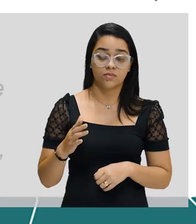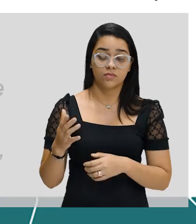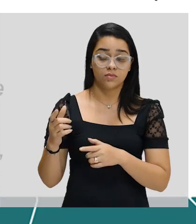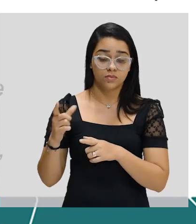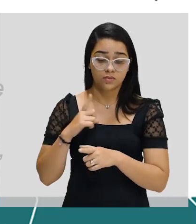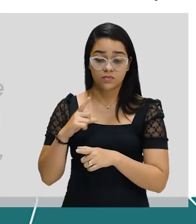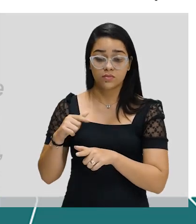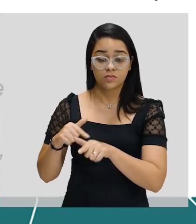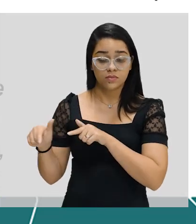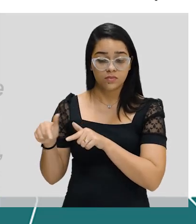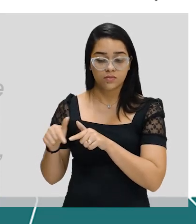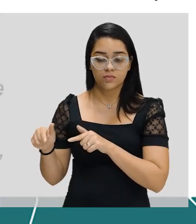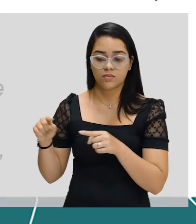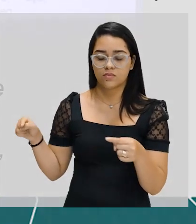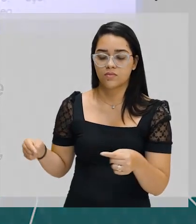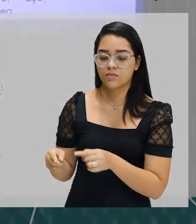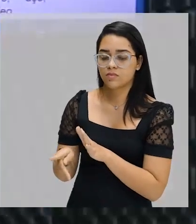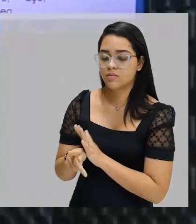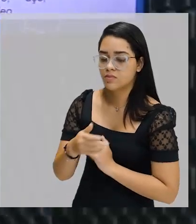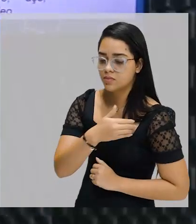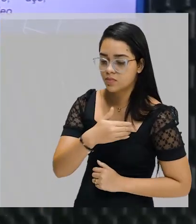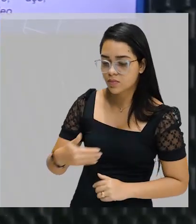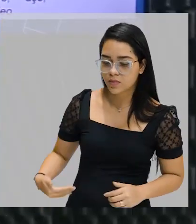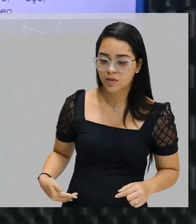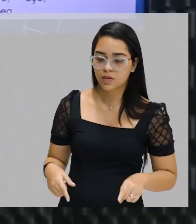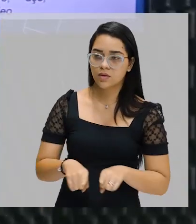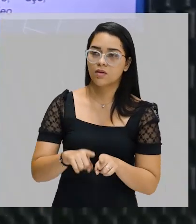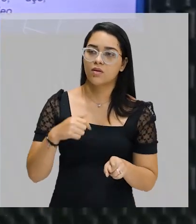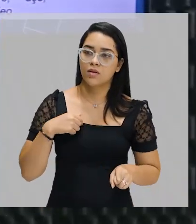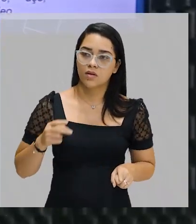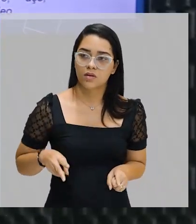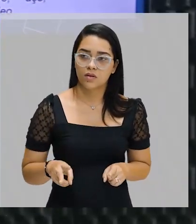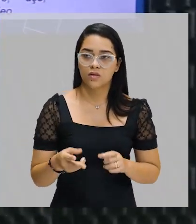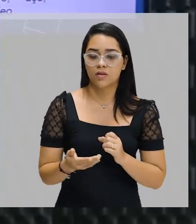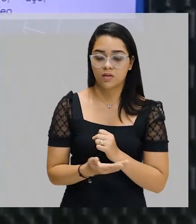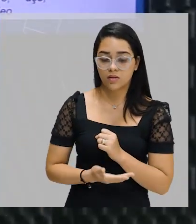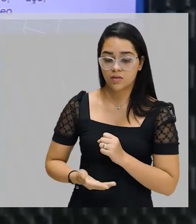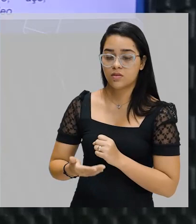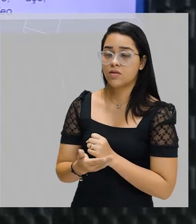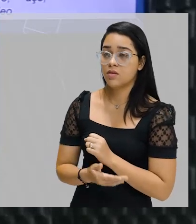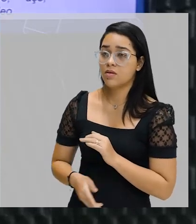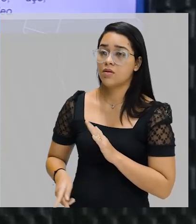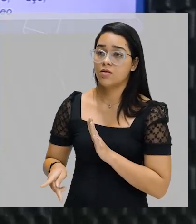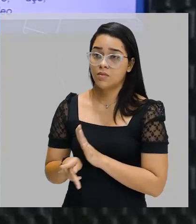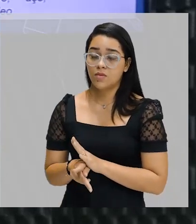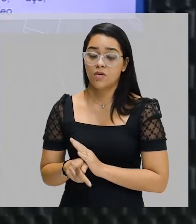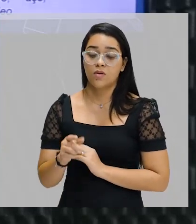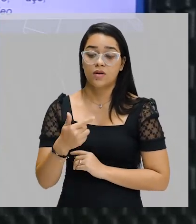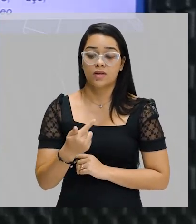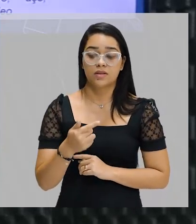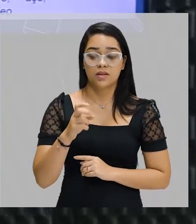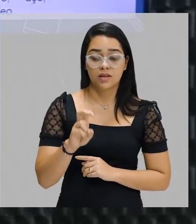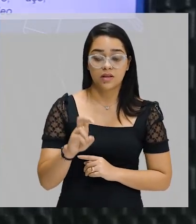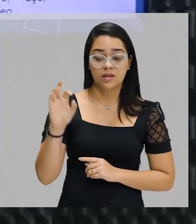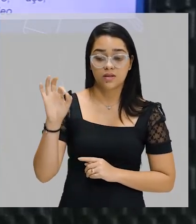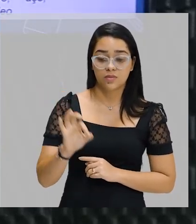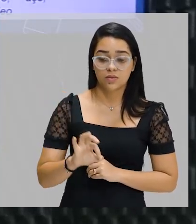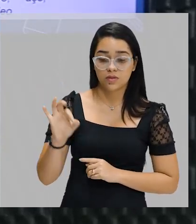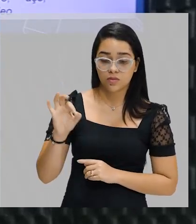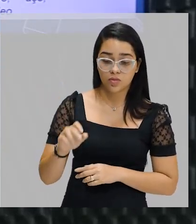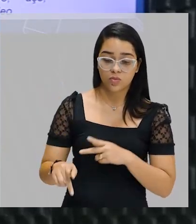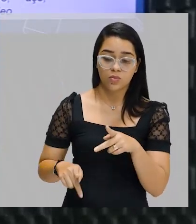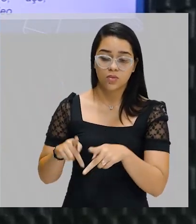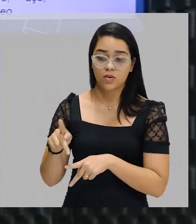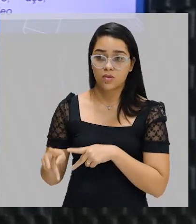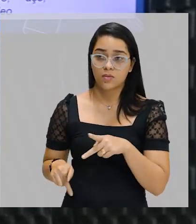no nosso país. Segundo dados do próprio governo, tá certo? Eu sempre estou embasando com dados oficiais, estima-se que 75% da